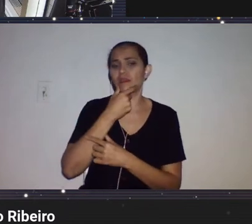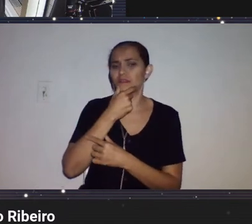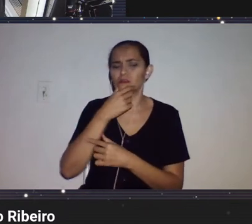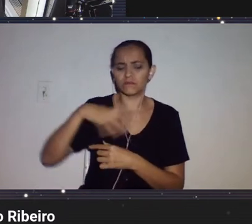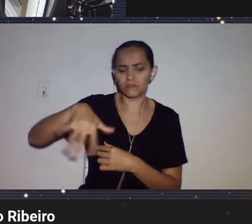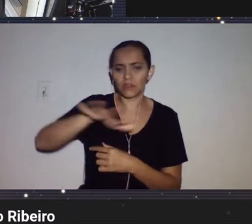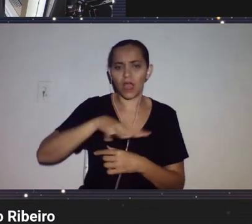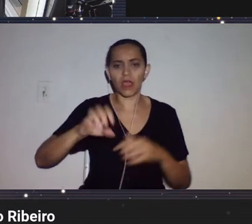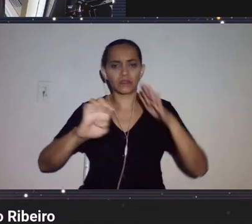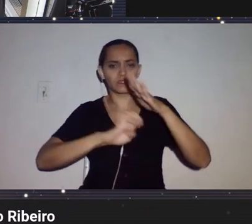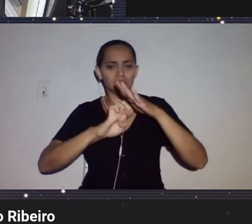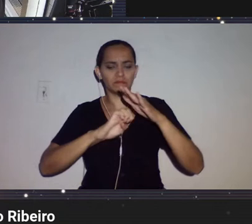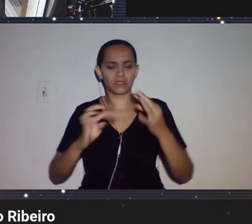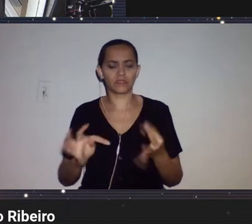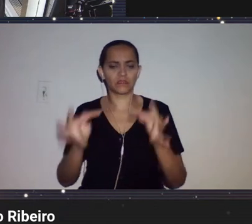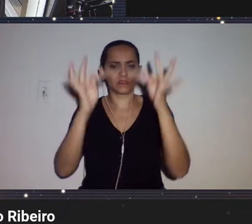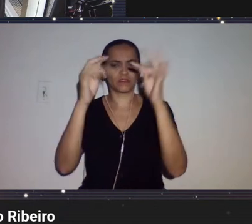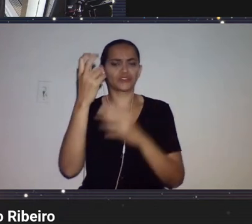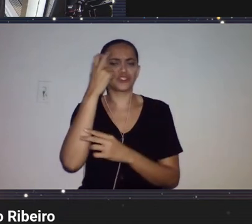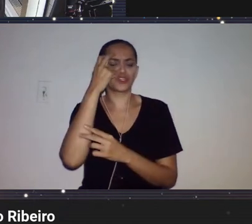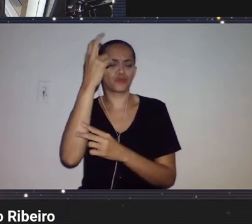cultura do país, etc.?